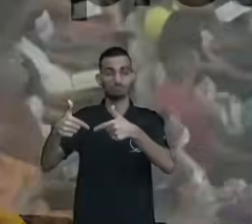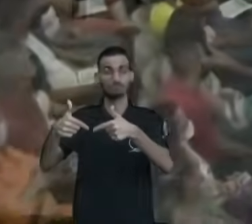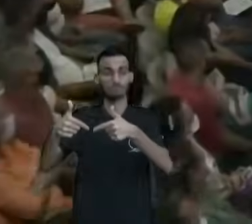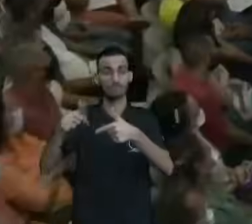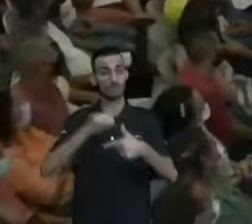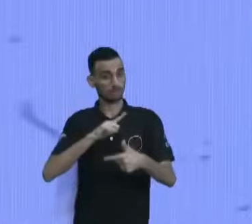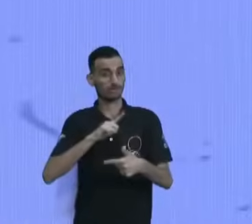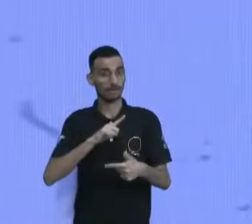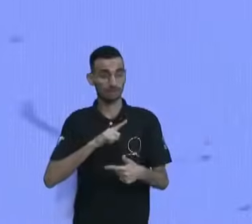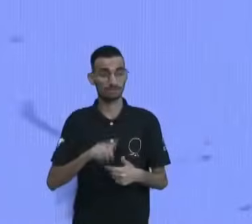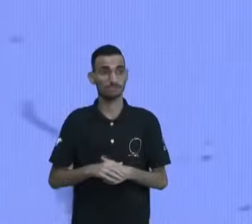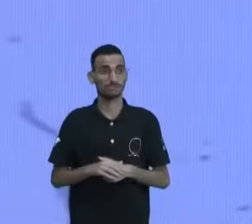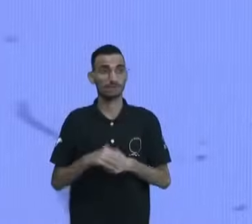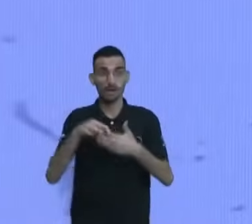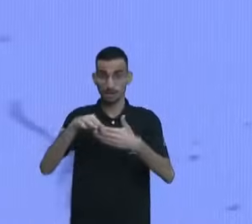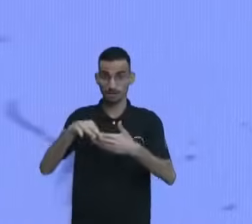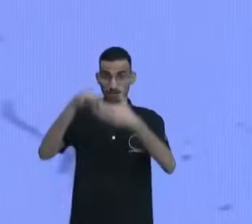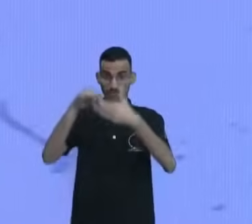o